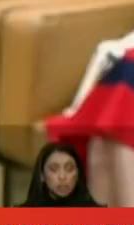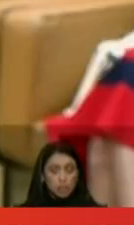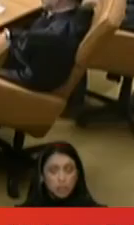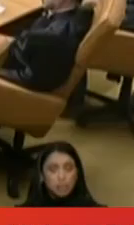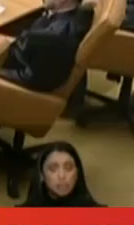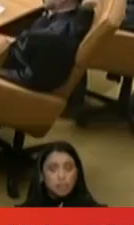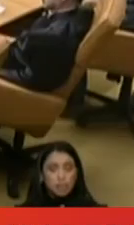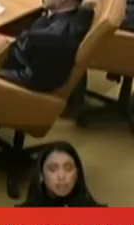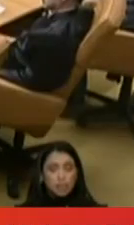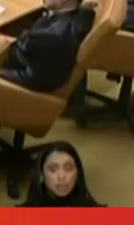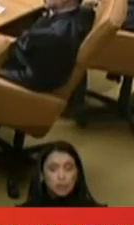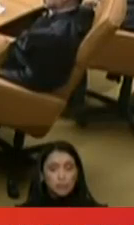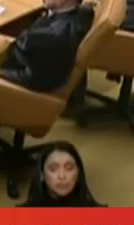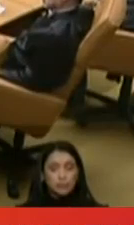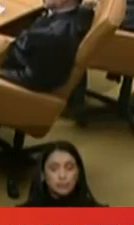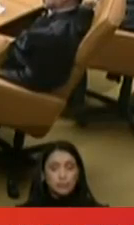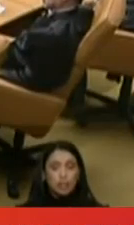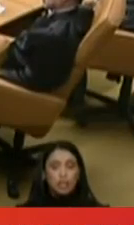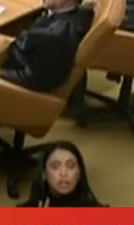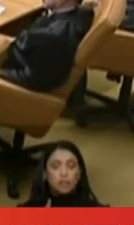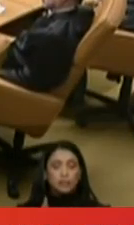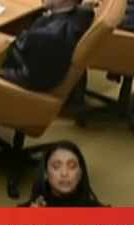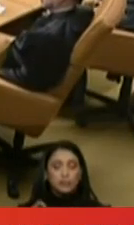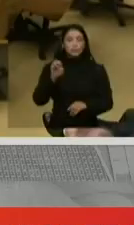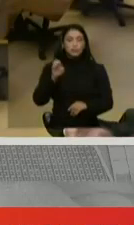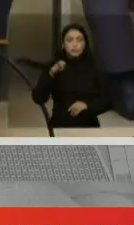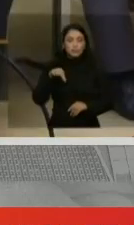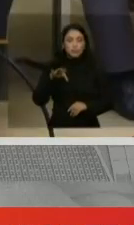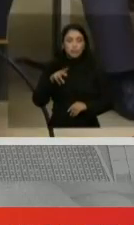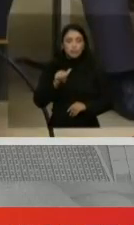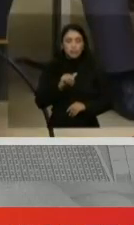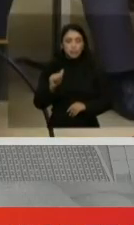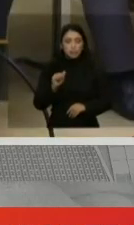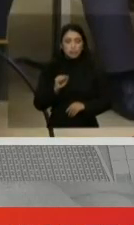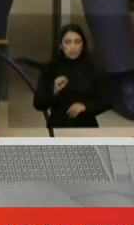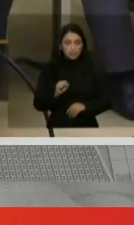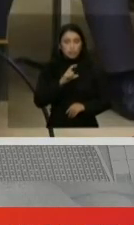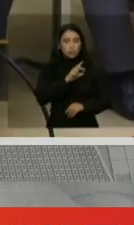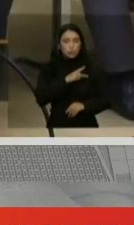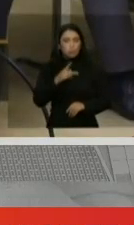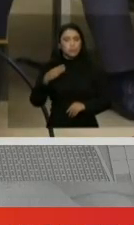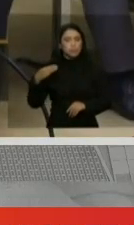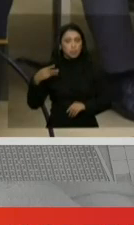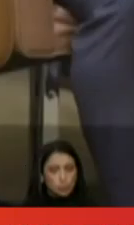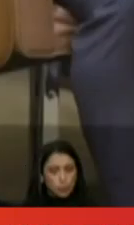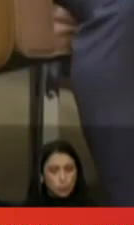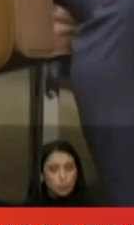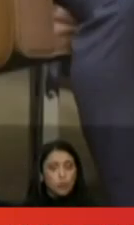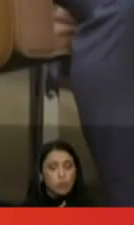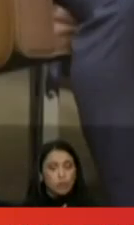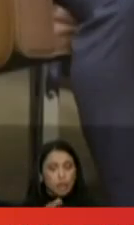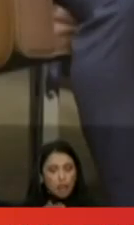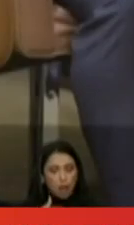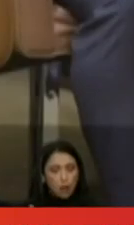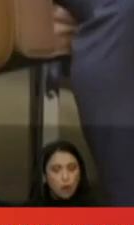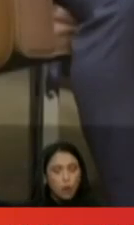muito forte, Ale, e que usou, inclusive, George Orwell, em alusão, inclusive, à questão da liberdade, né? Como é que você